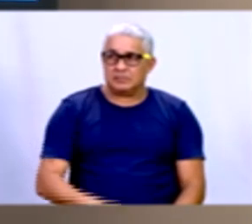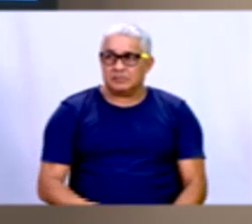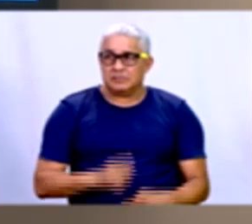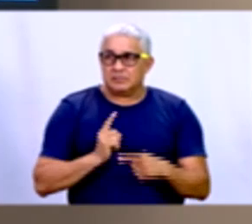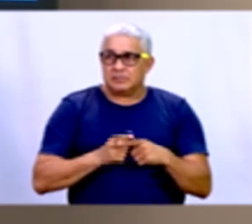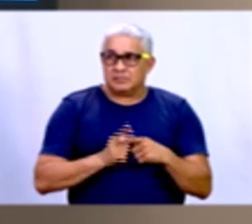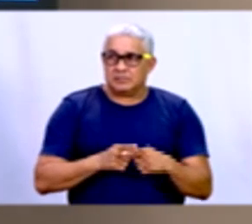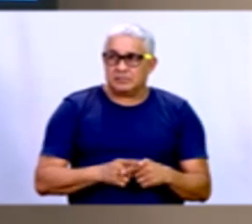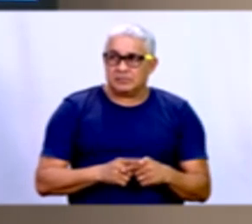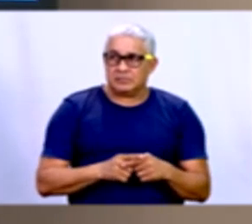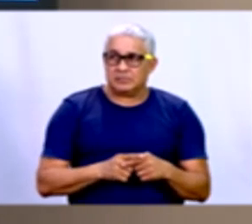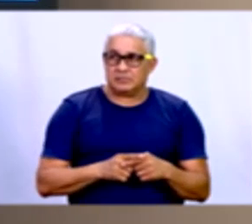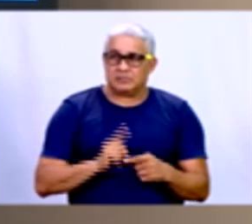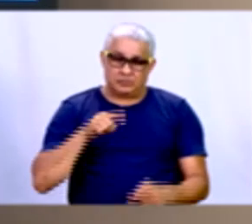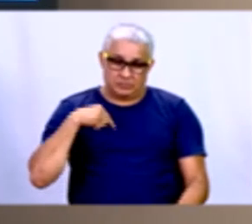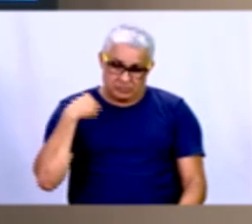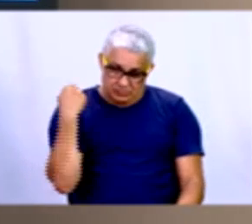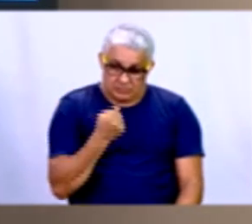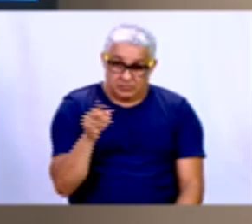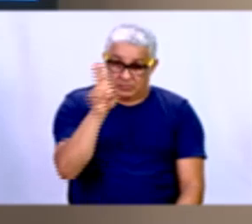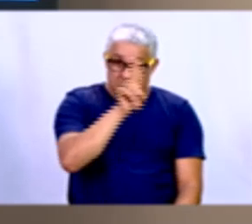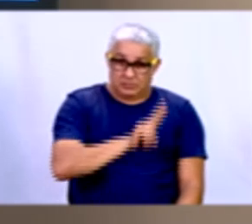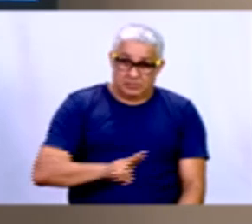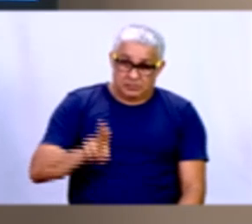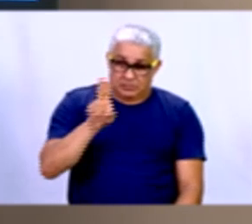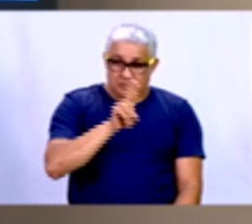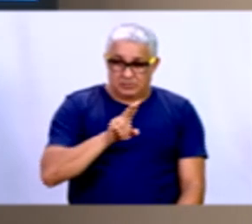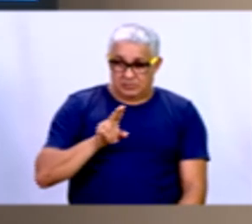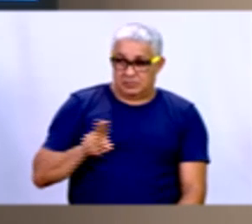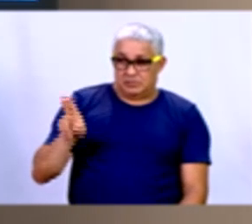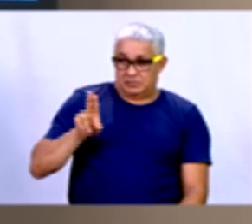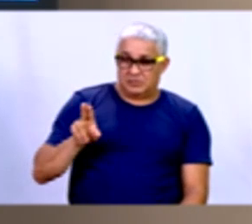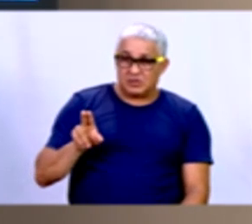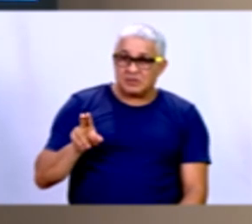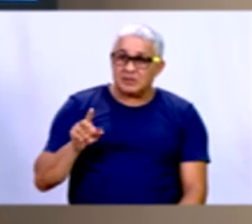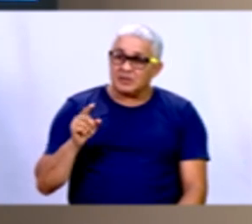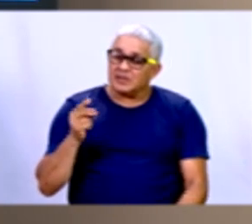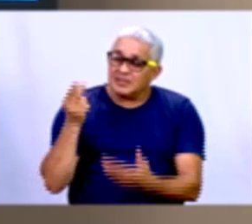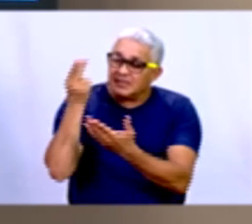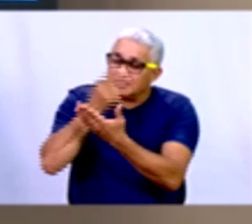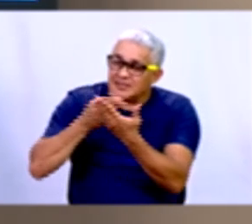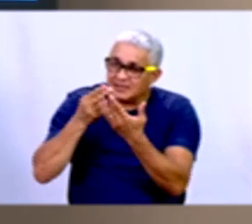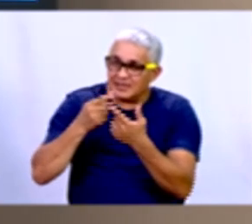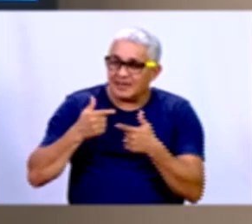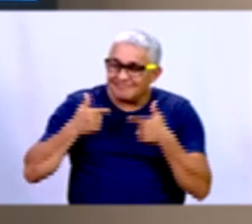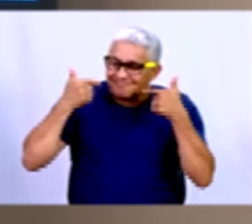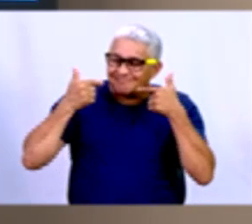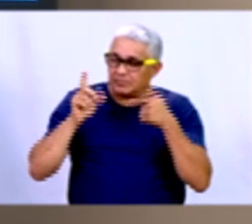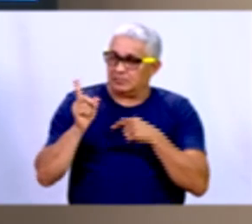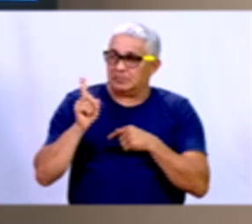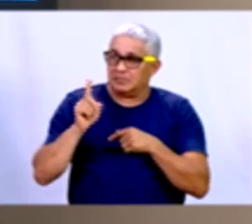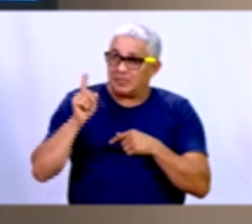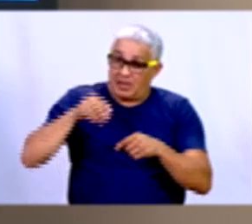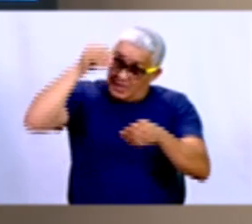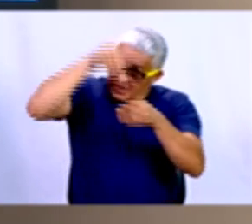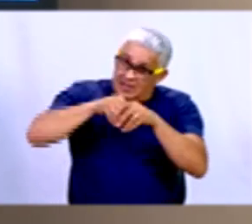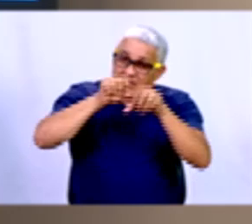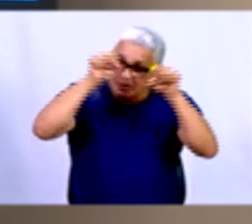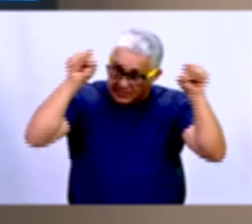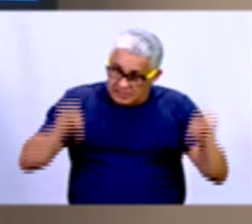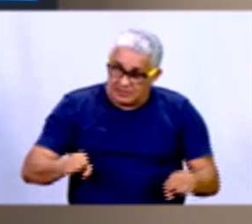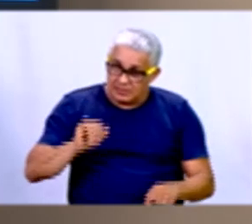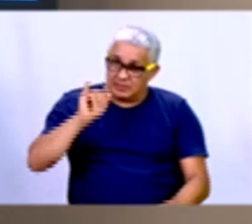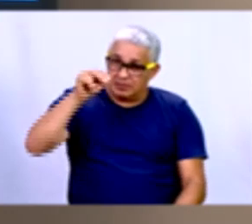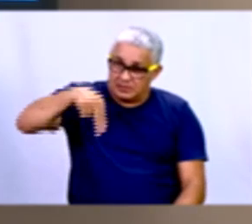interface pro nosso usuário não é só uma carinha do sistema, ela é o sistema. A